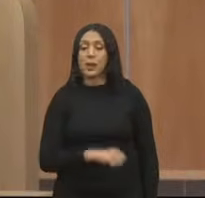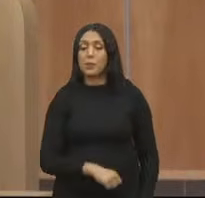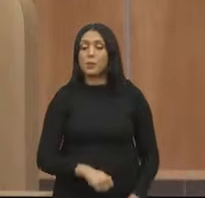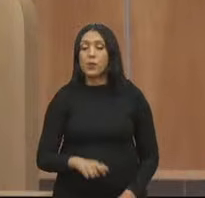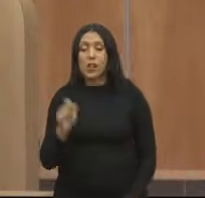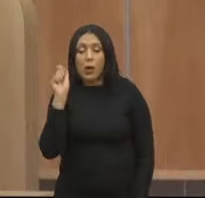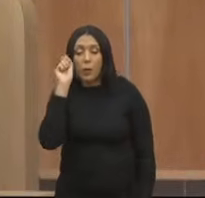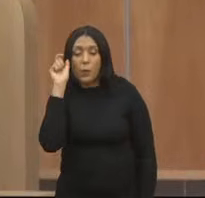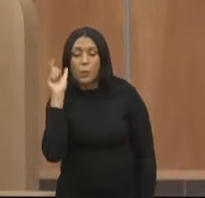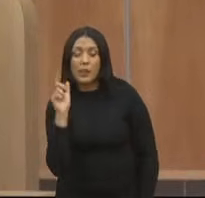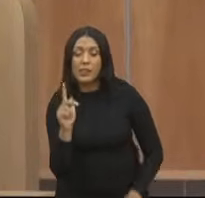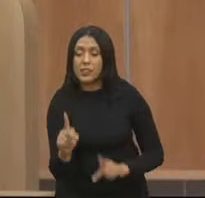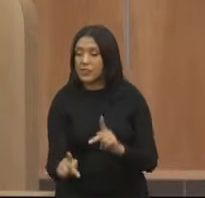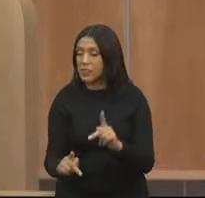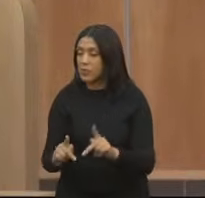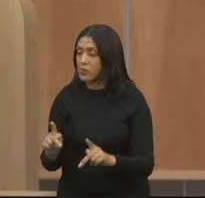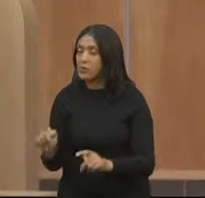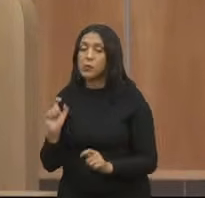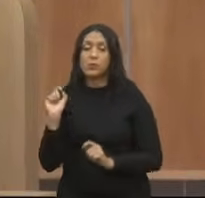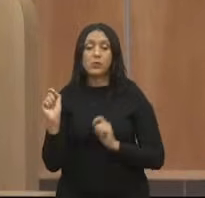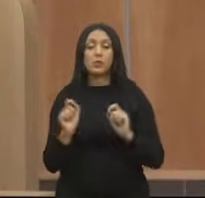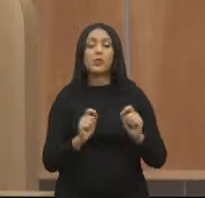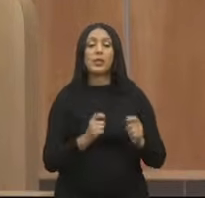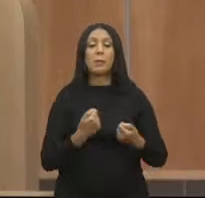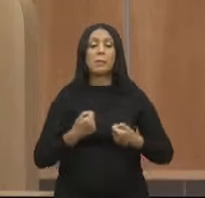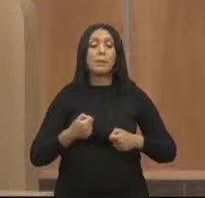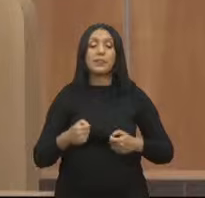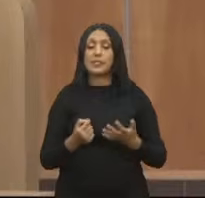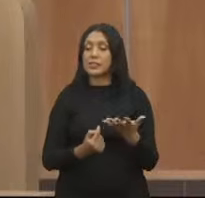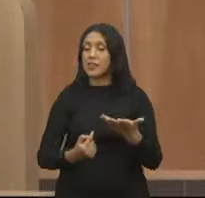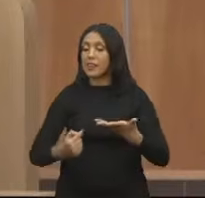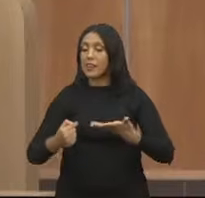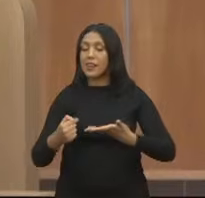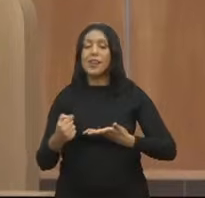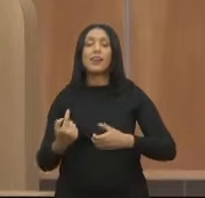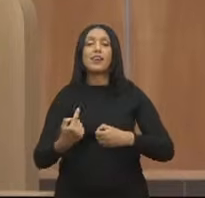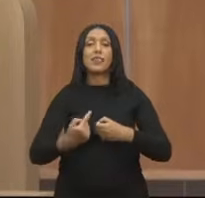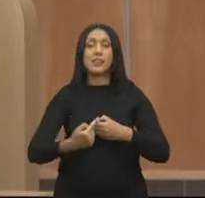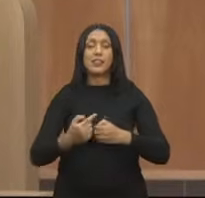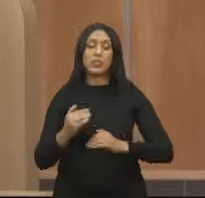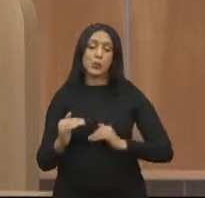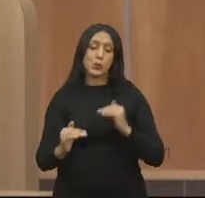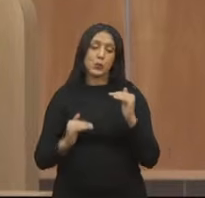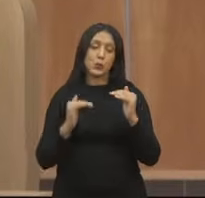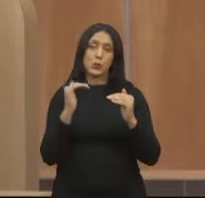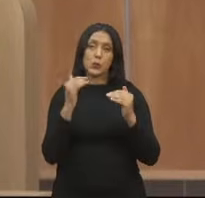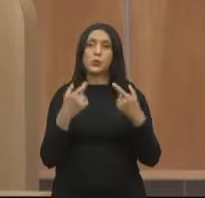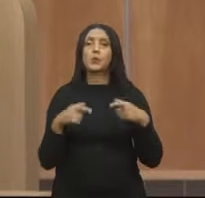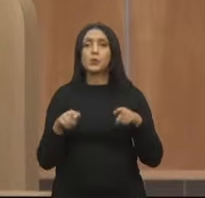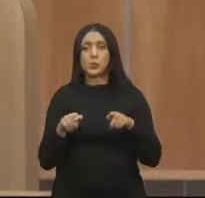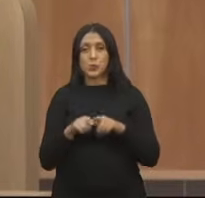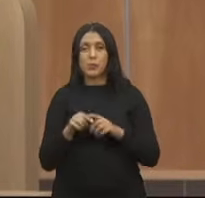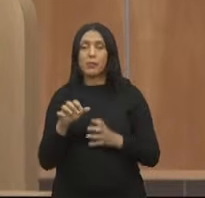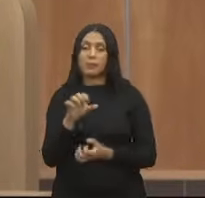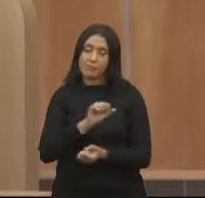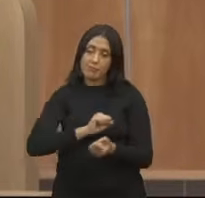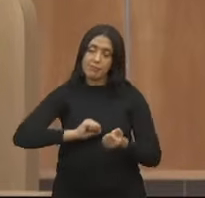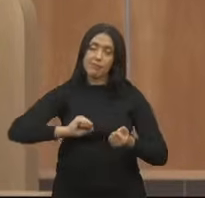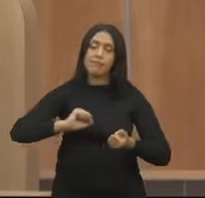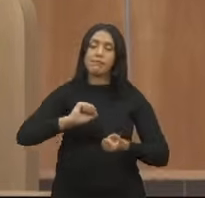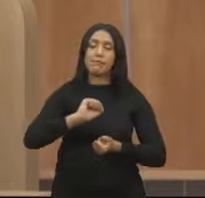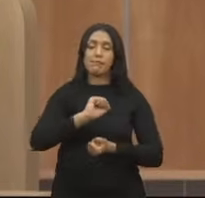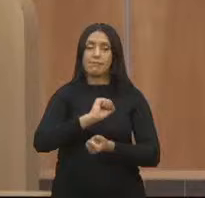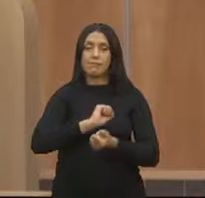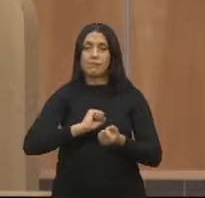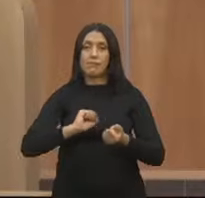também fazer com que a cidade se desenvolva com sustentabilidade. Esse é o grande objetivo. E prova